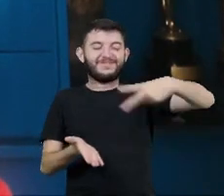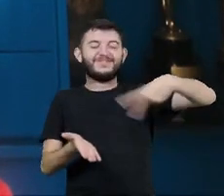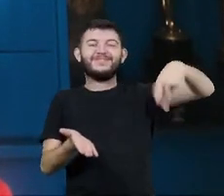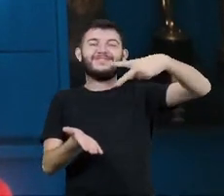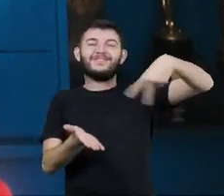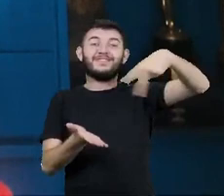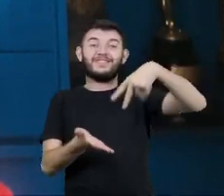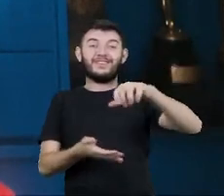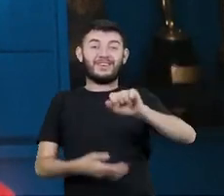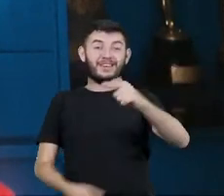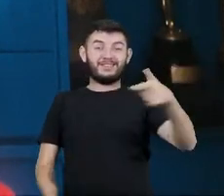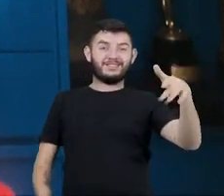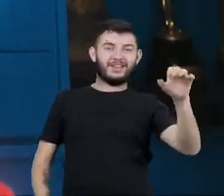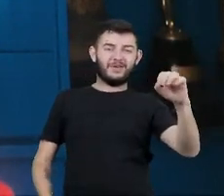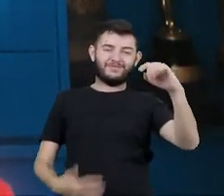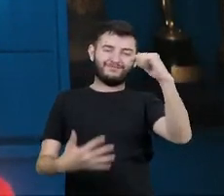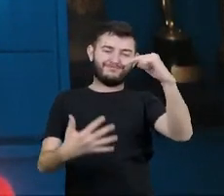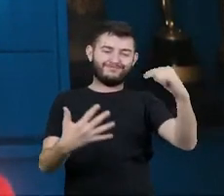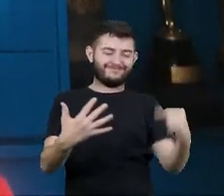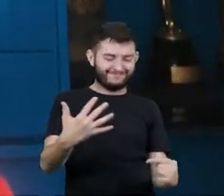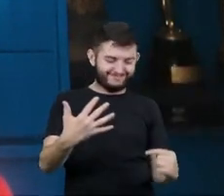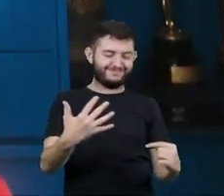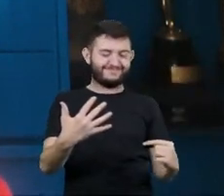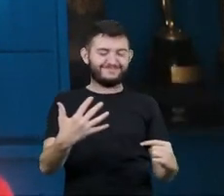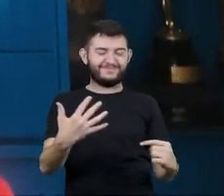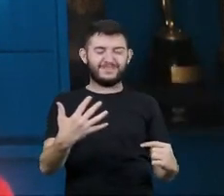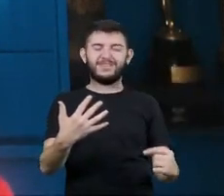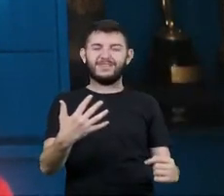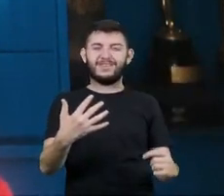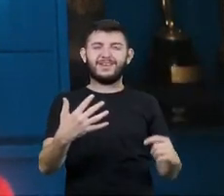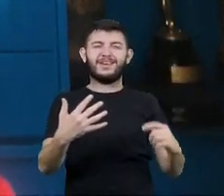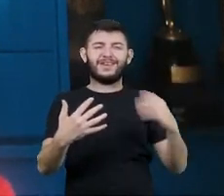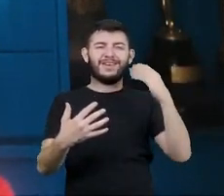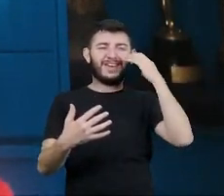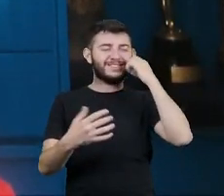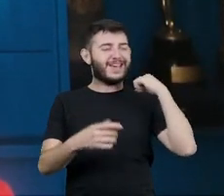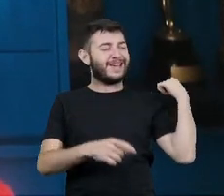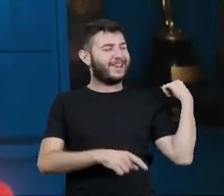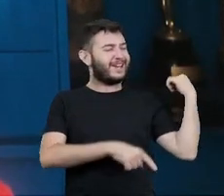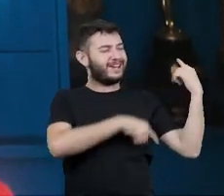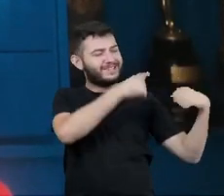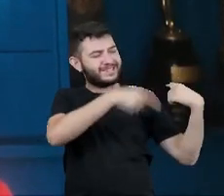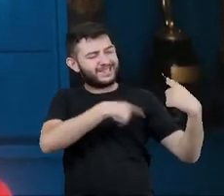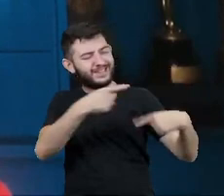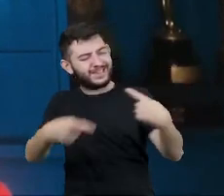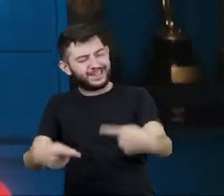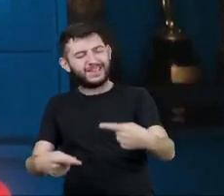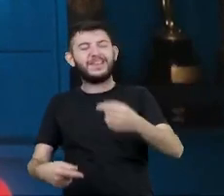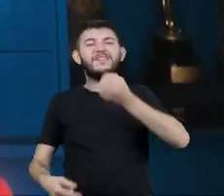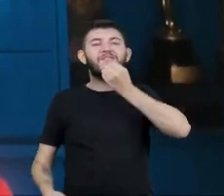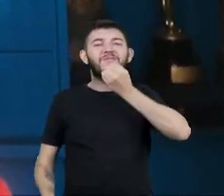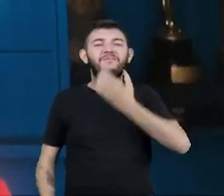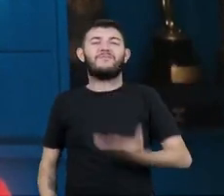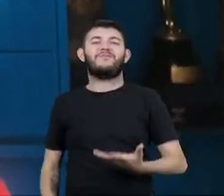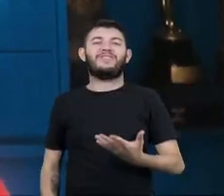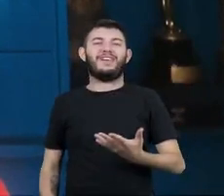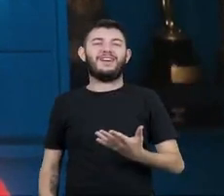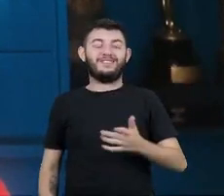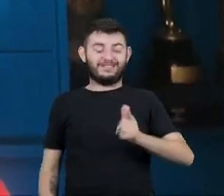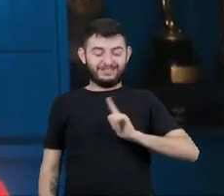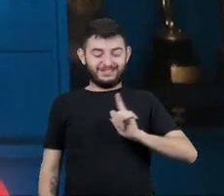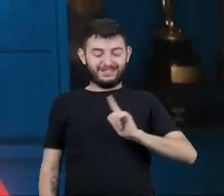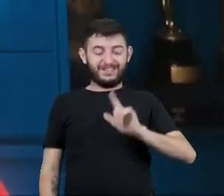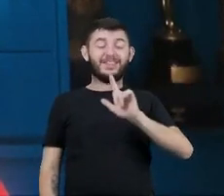forem nossa grande herança, enquanto houver bondade, há de haver esperança. Enquanto